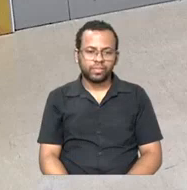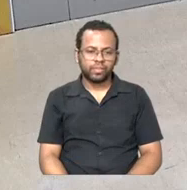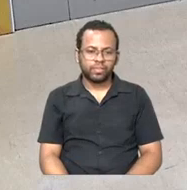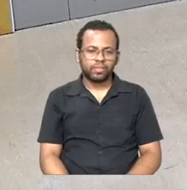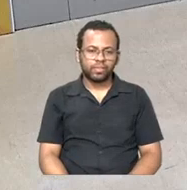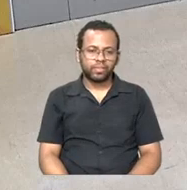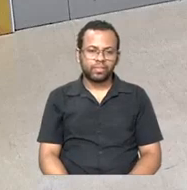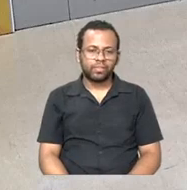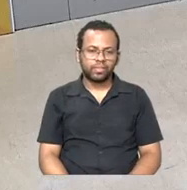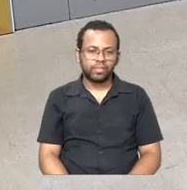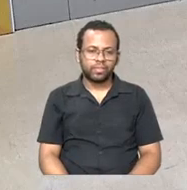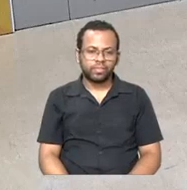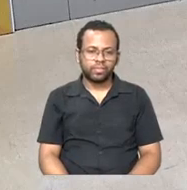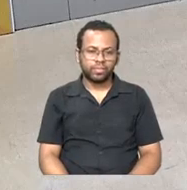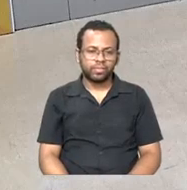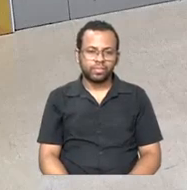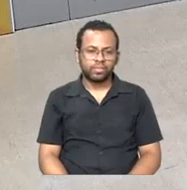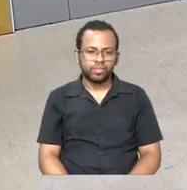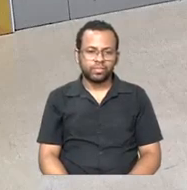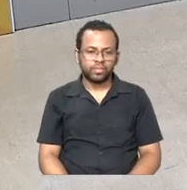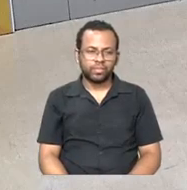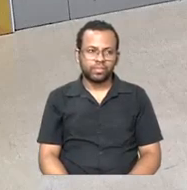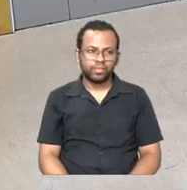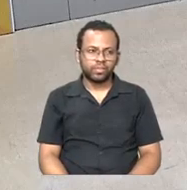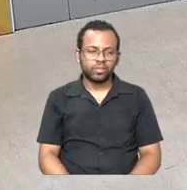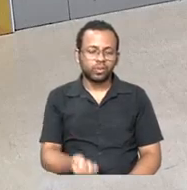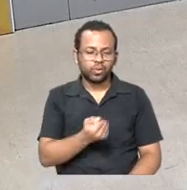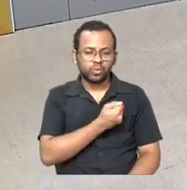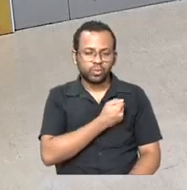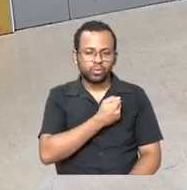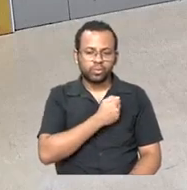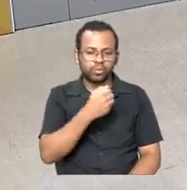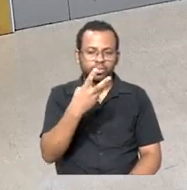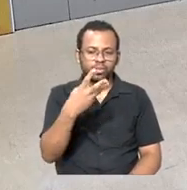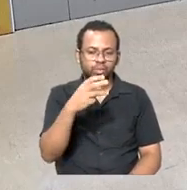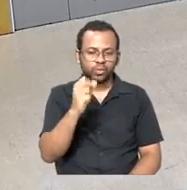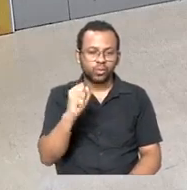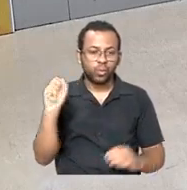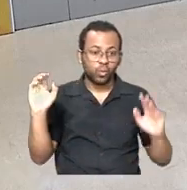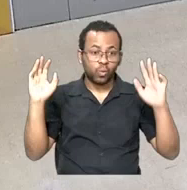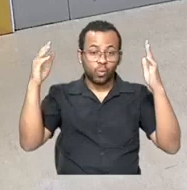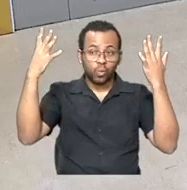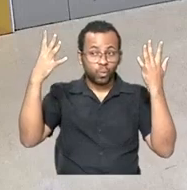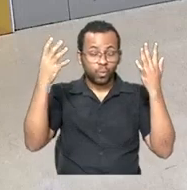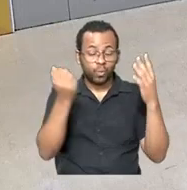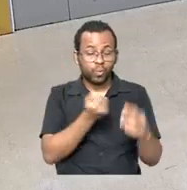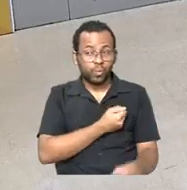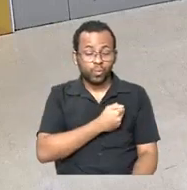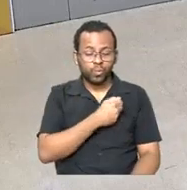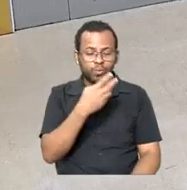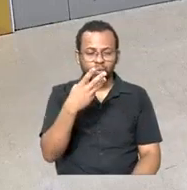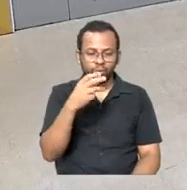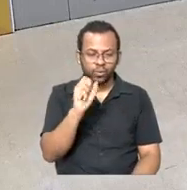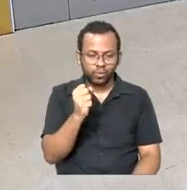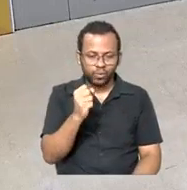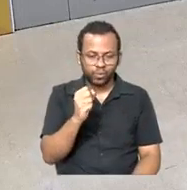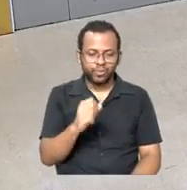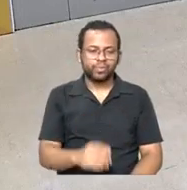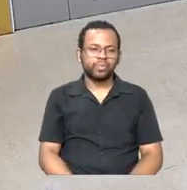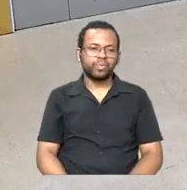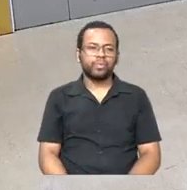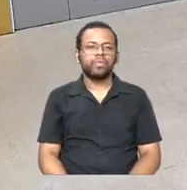35 que é o 38 comemora que o 38 chegou para